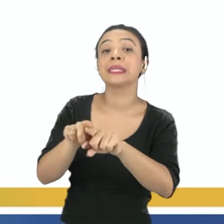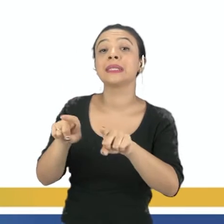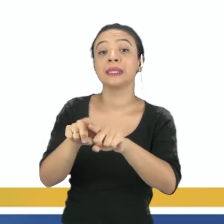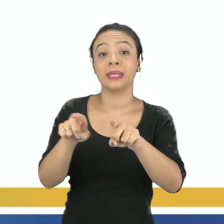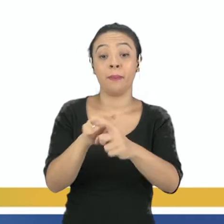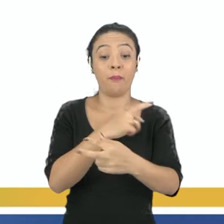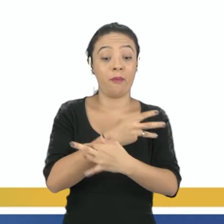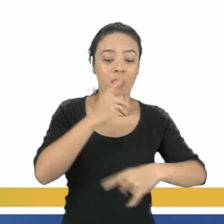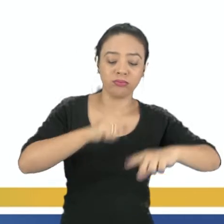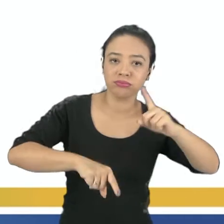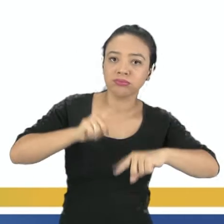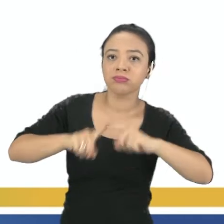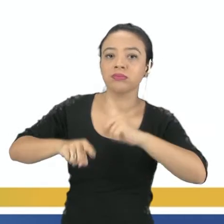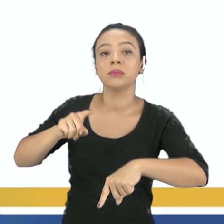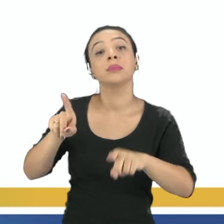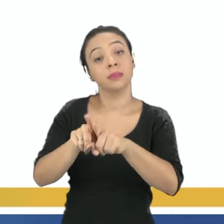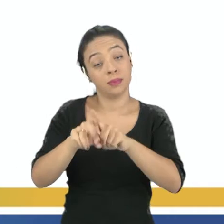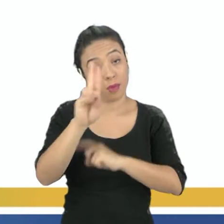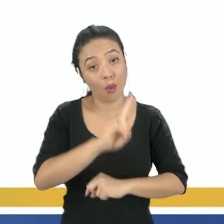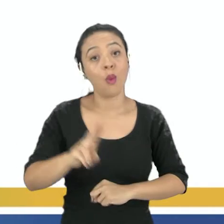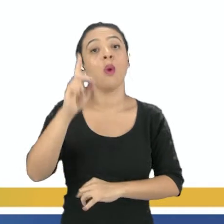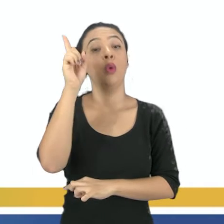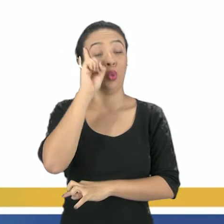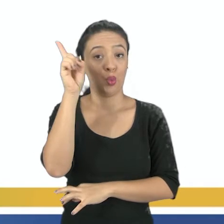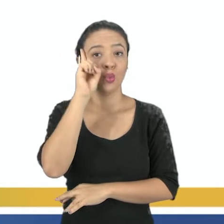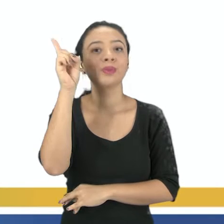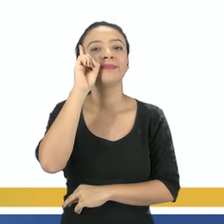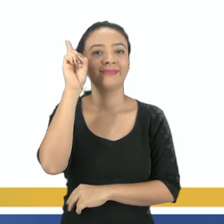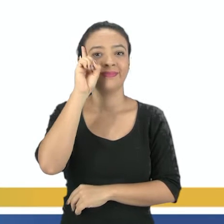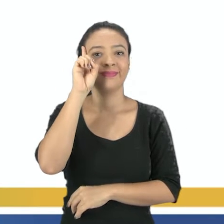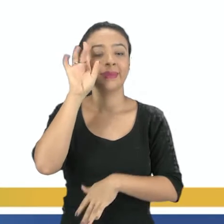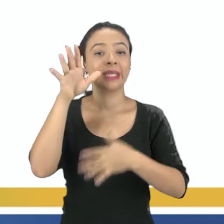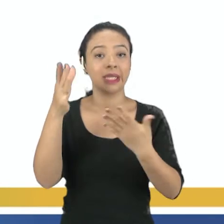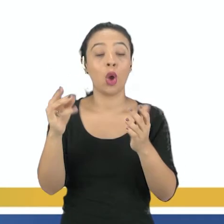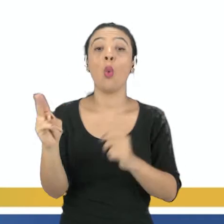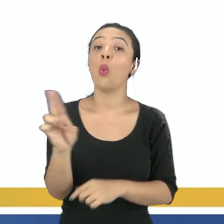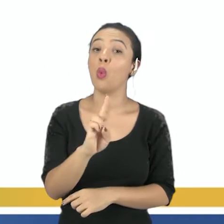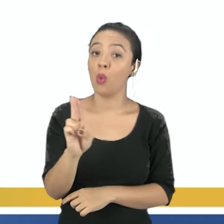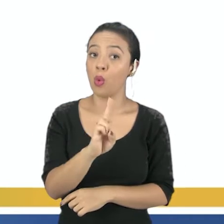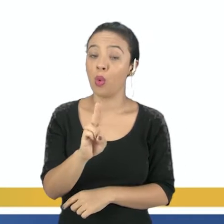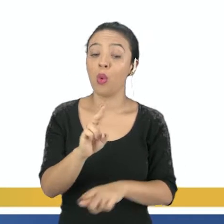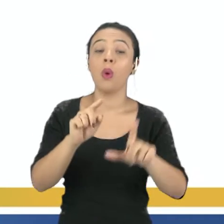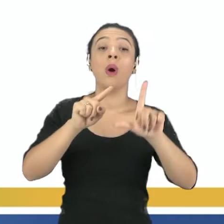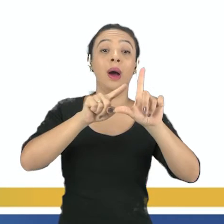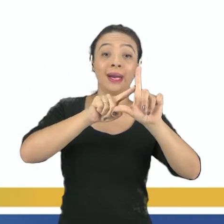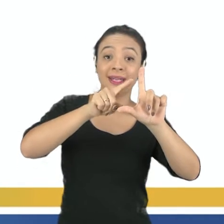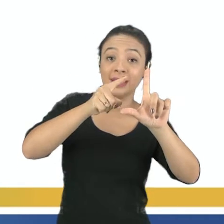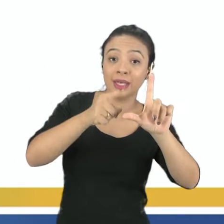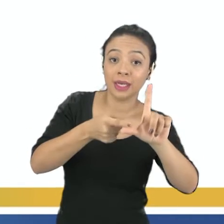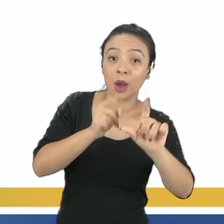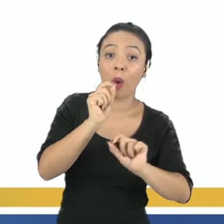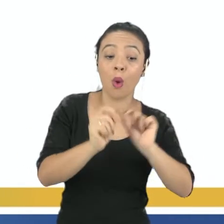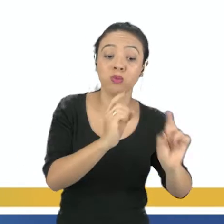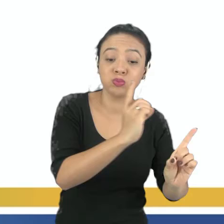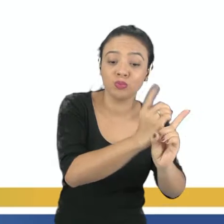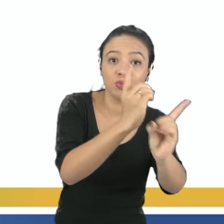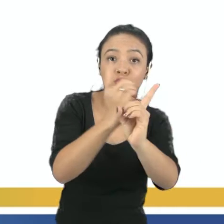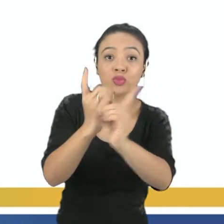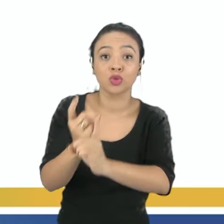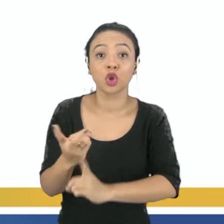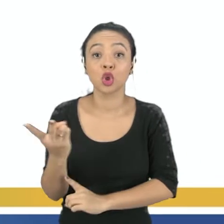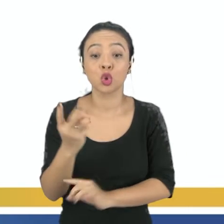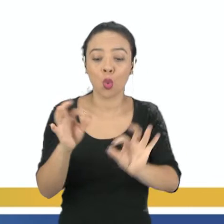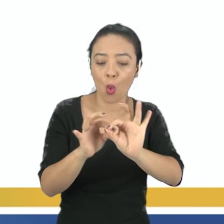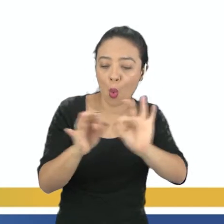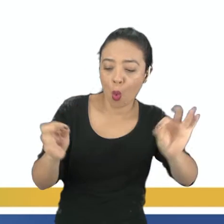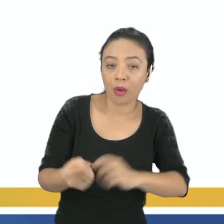como também diferentes objetos não era que nós utilizamos em nosso cotidiano Então denomina-se como o ângulo o encontro entre